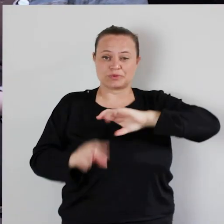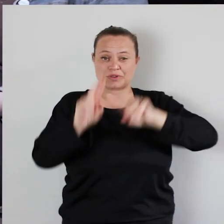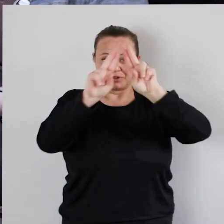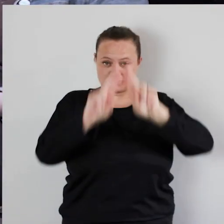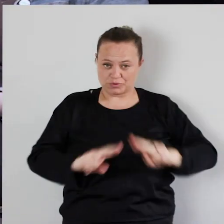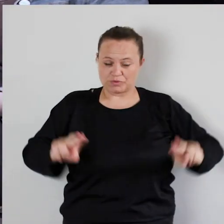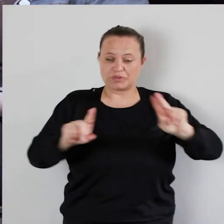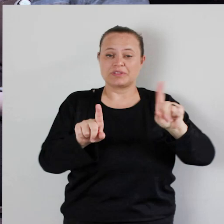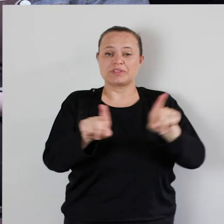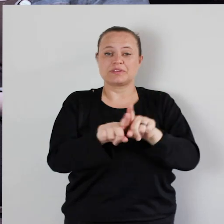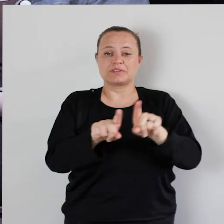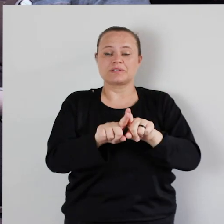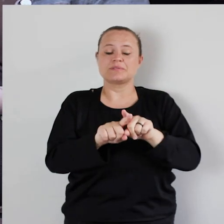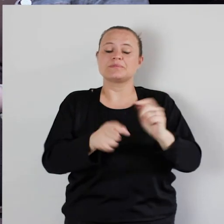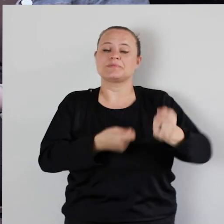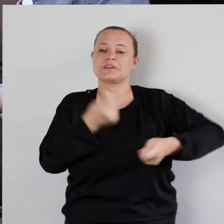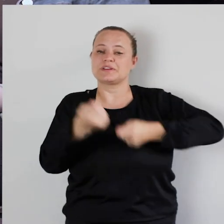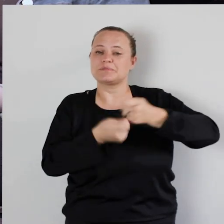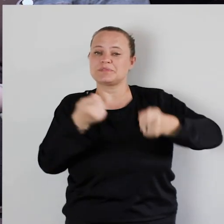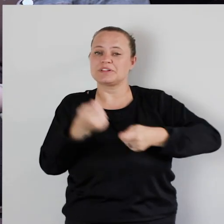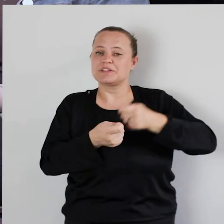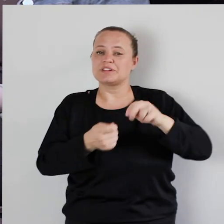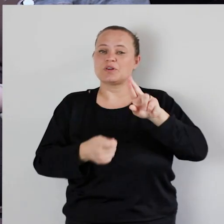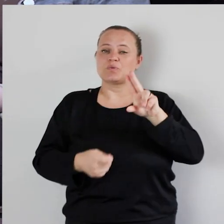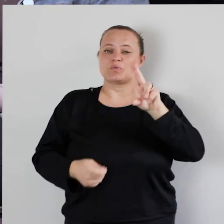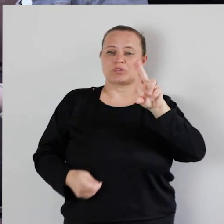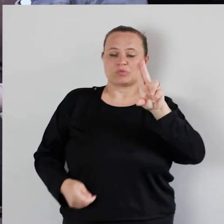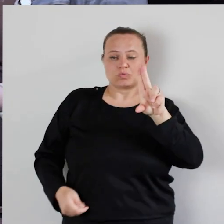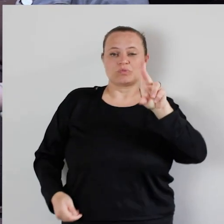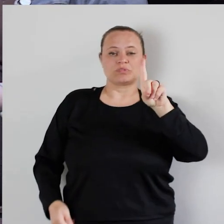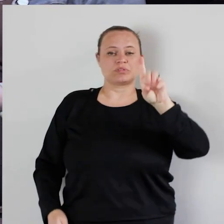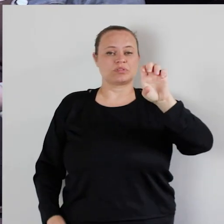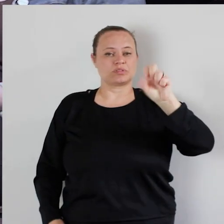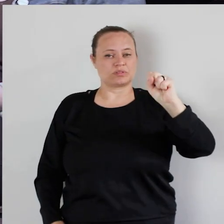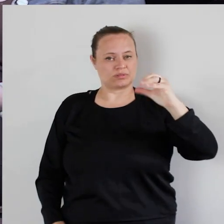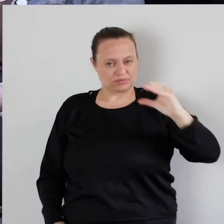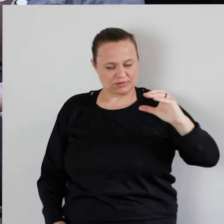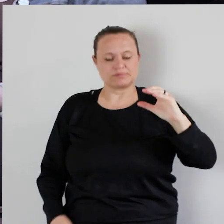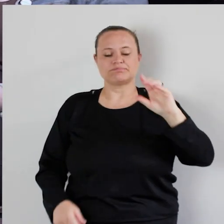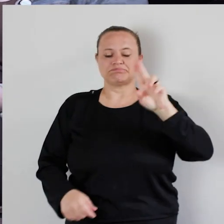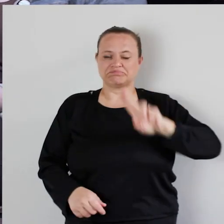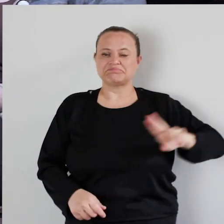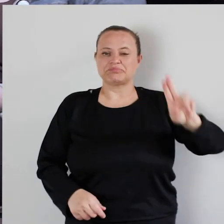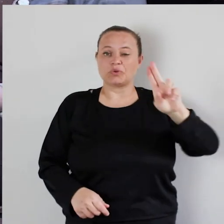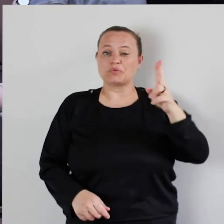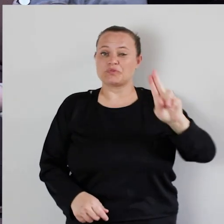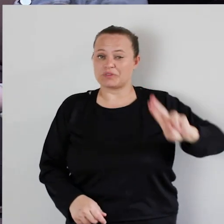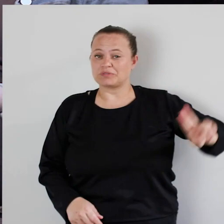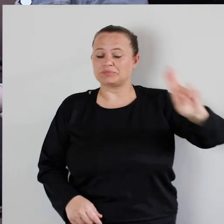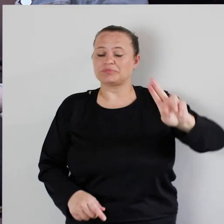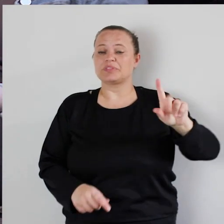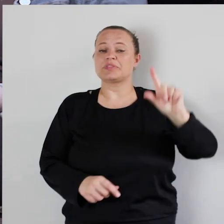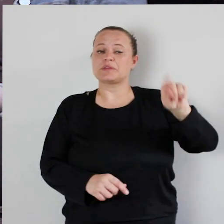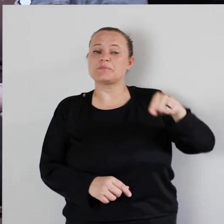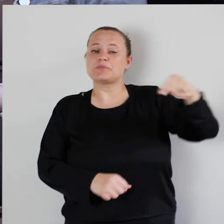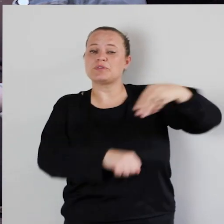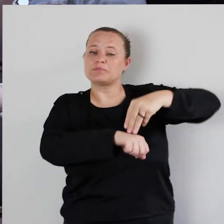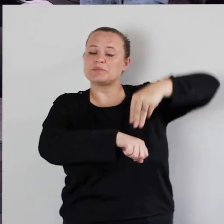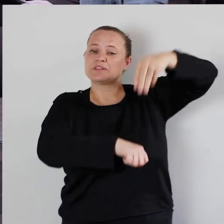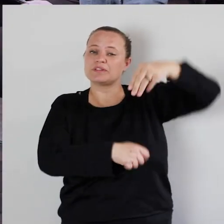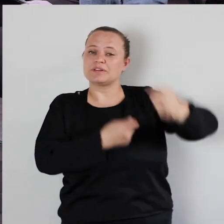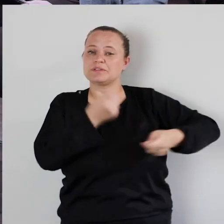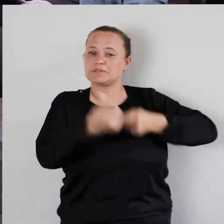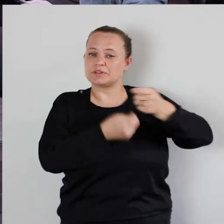Universidade Federal de Santa Catarina, a UFSC, e por Administração pela Universidade do Estado de Santa Catarina, a UDESC, né? Na sequência, ela